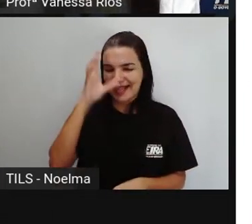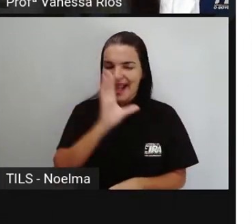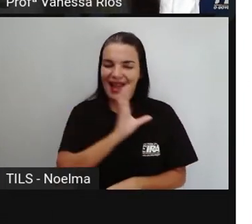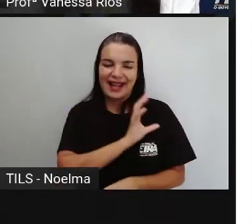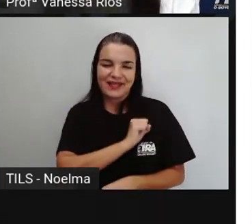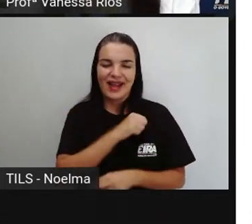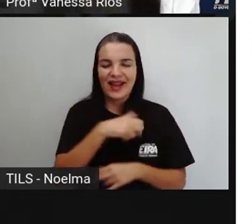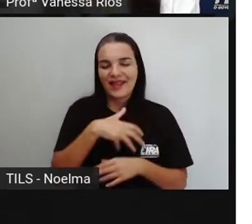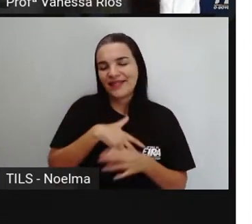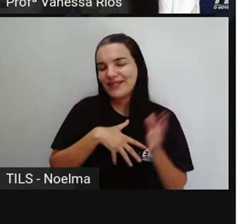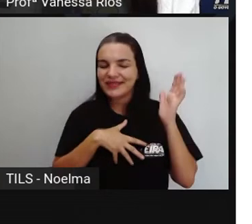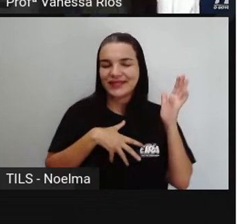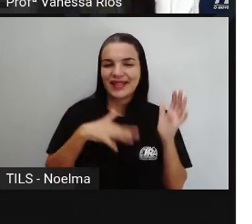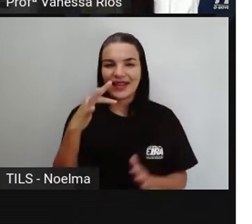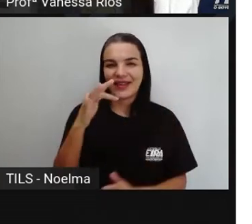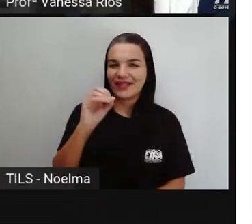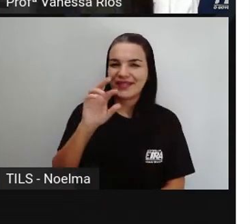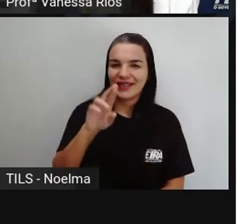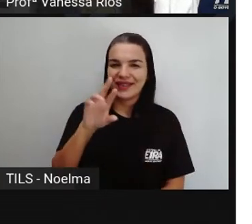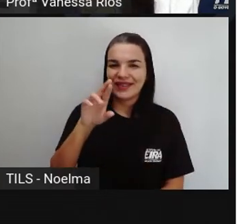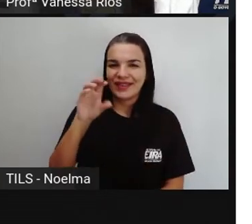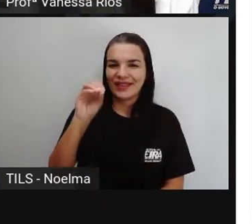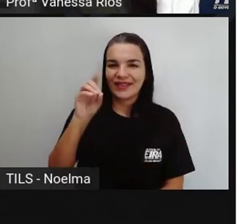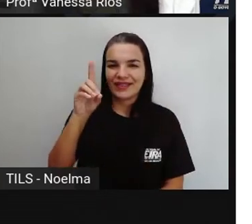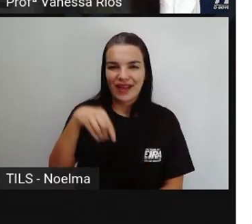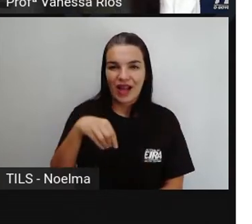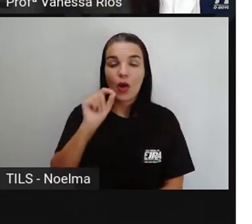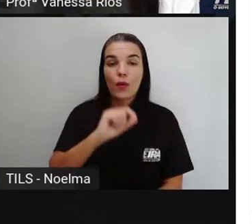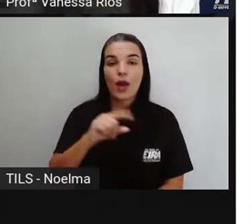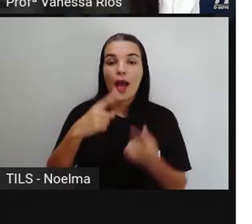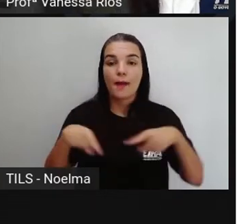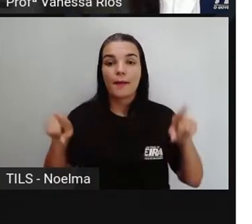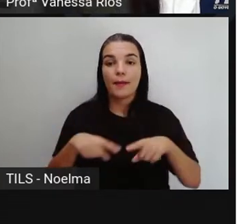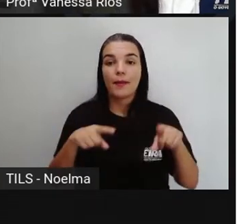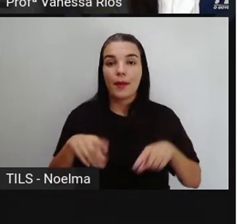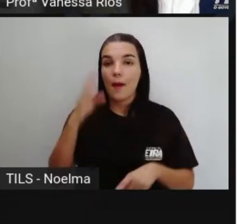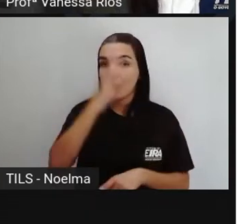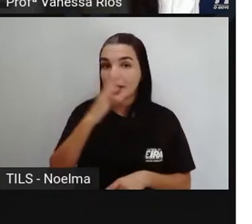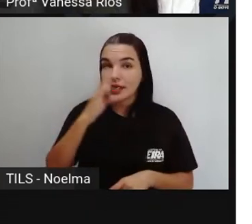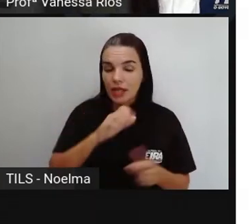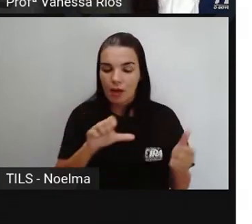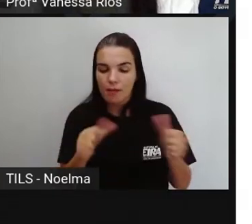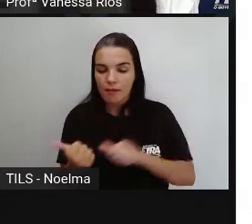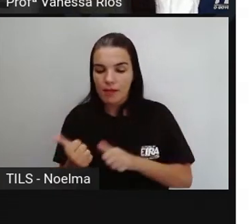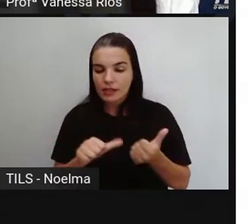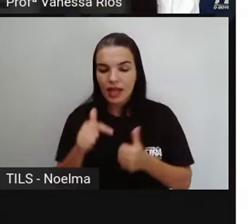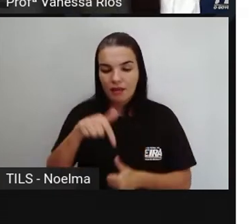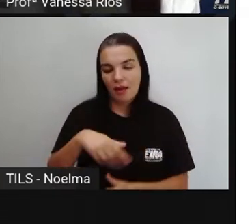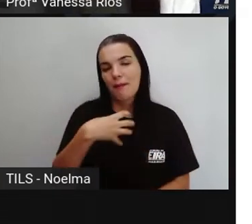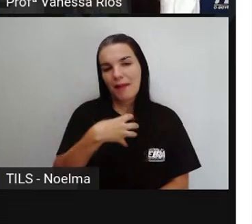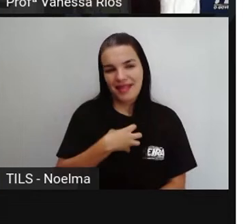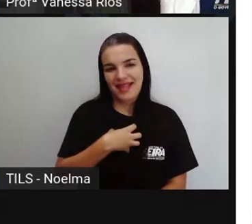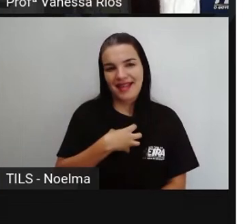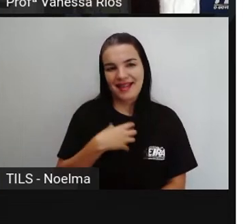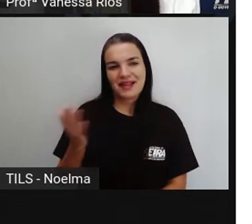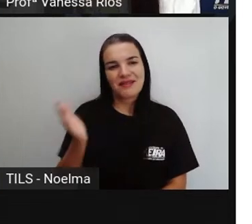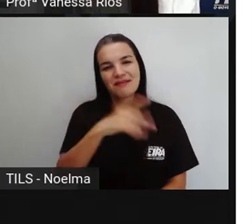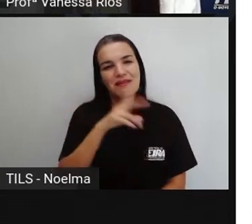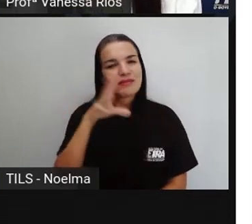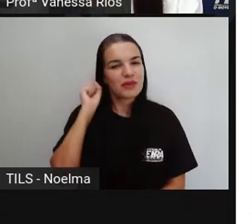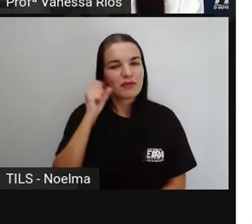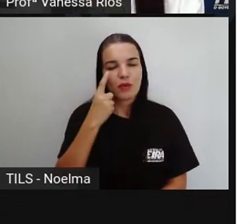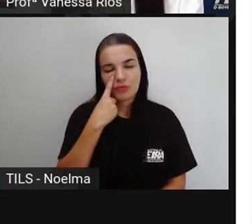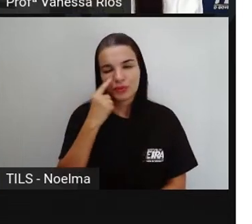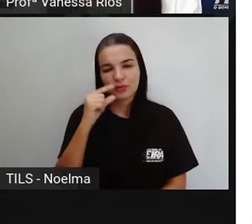é o forró, e a música se chama O Brasil Foi Batizado na Bahia. Então vamos lá ouvir um pouquinho para a